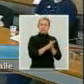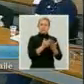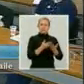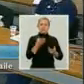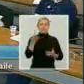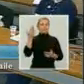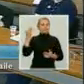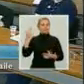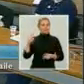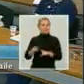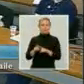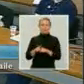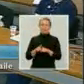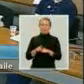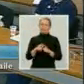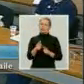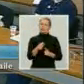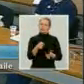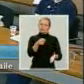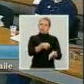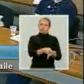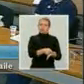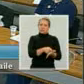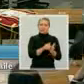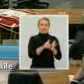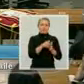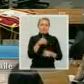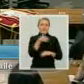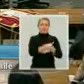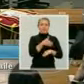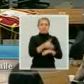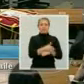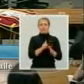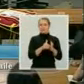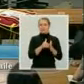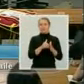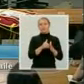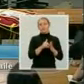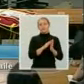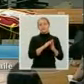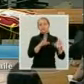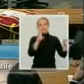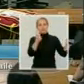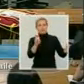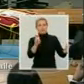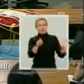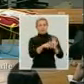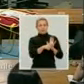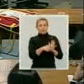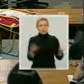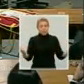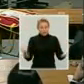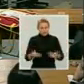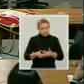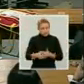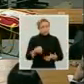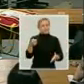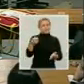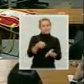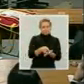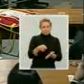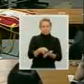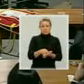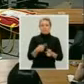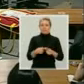acessibilidade dos alunos com deficiência visual de todos os títulos. E isso passa a ser garantido agora, quando se faz um